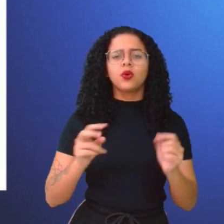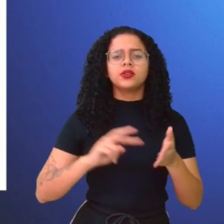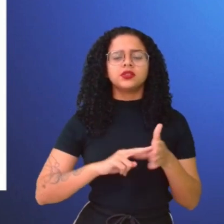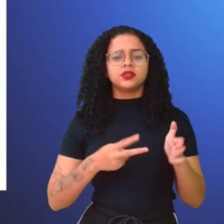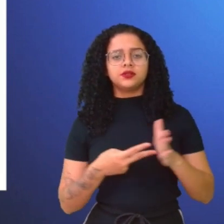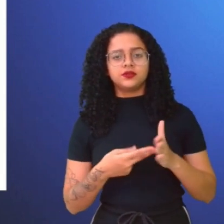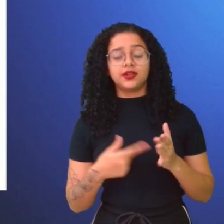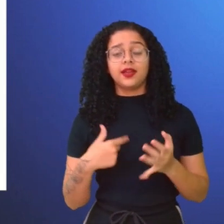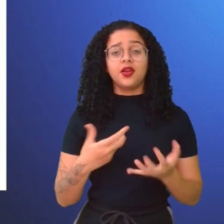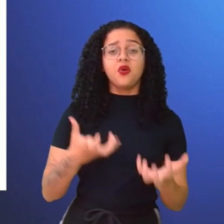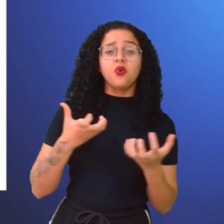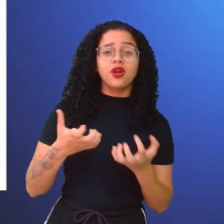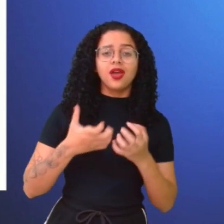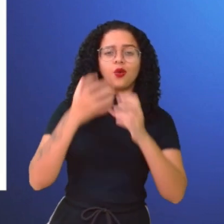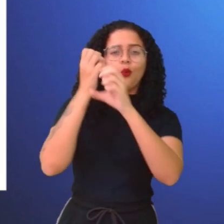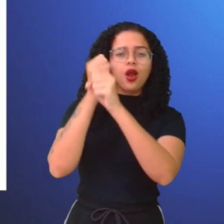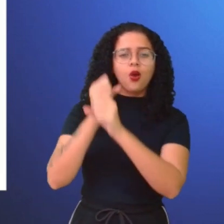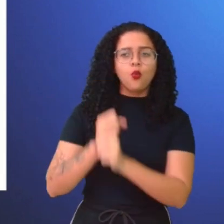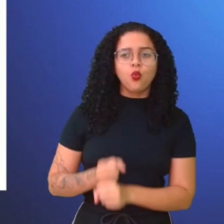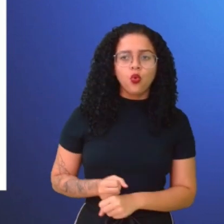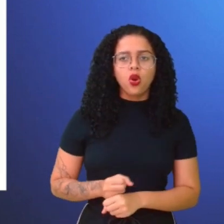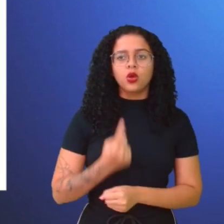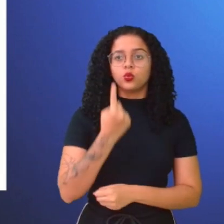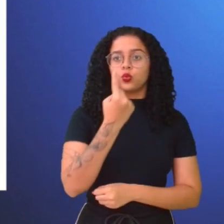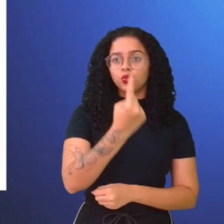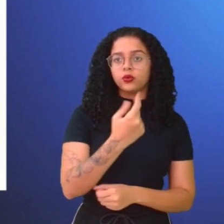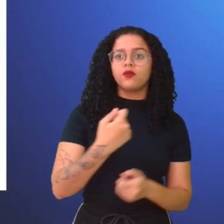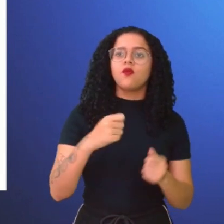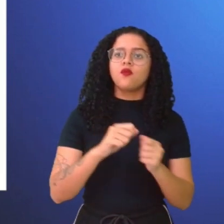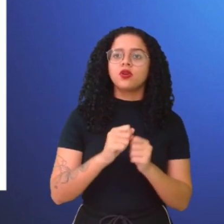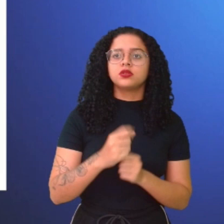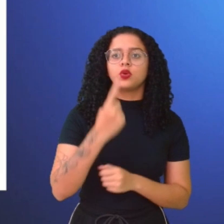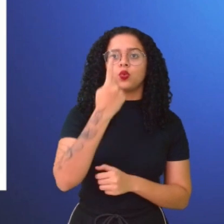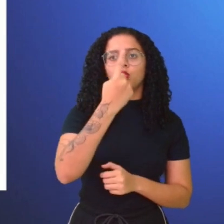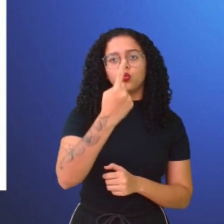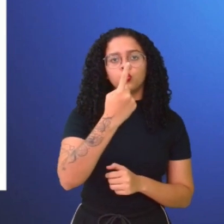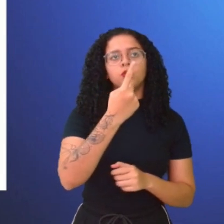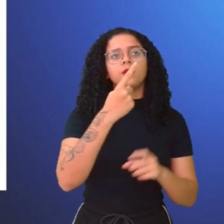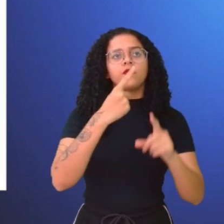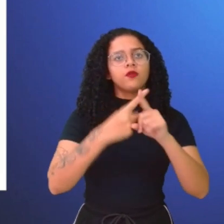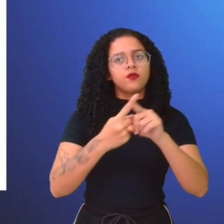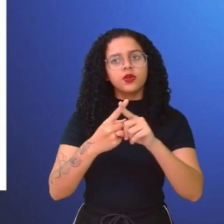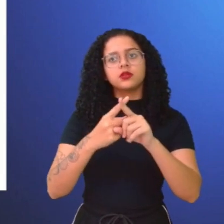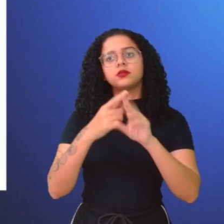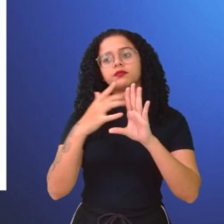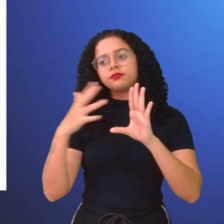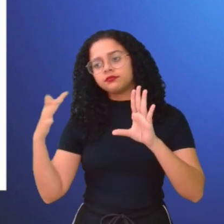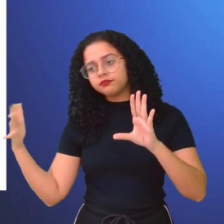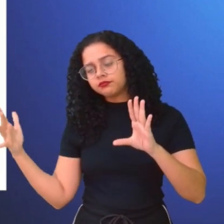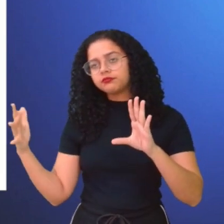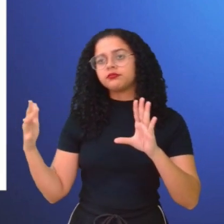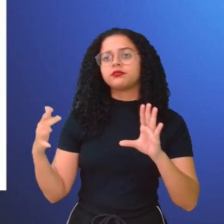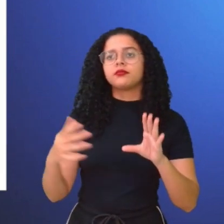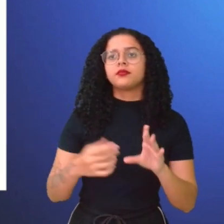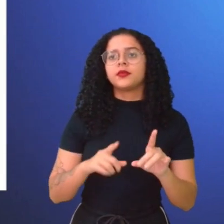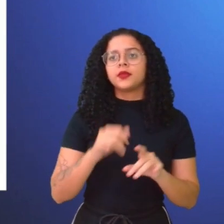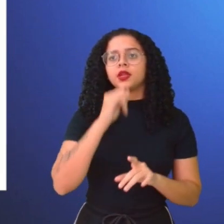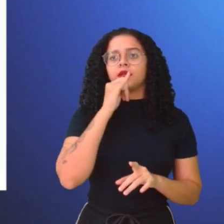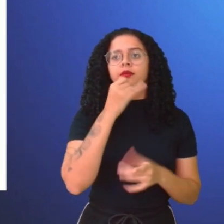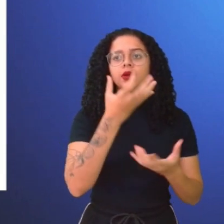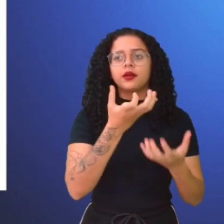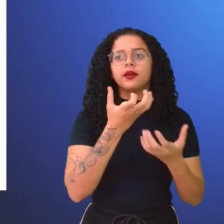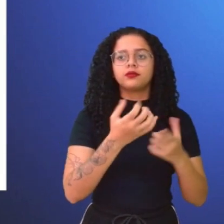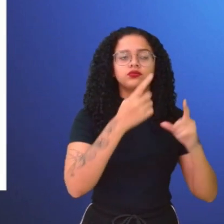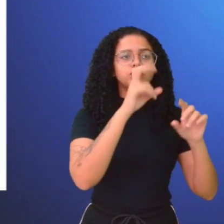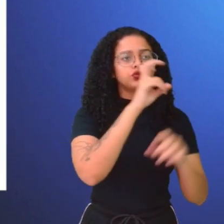significa? Se eu quero calcular a tabuada do 1, eu vou fazer 1 vezes algumas coisas. Se eu quero a tabuada do 5, por